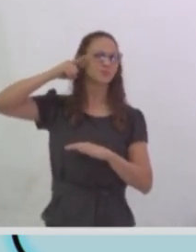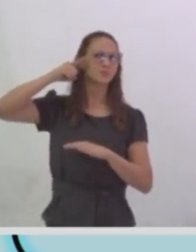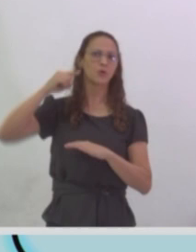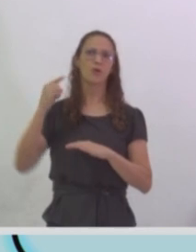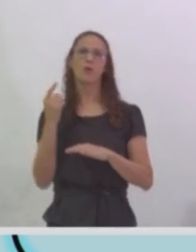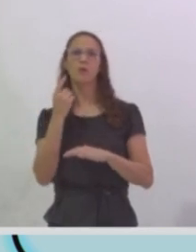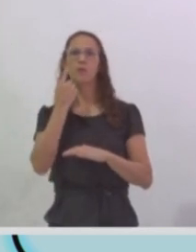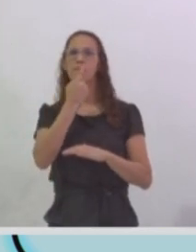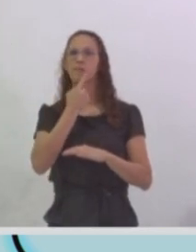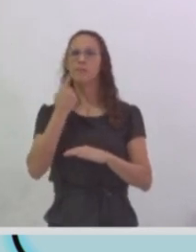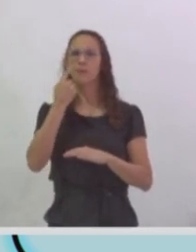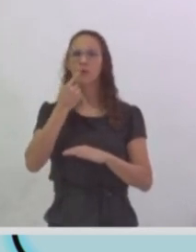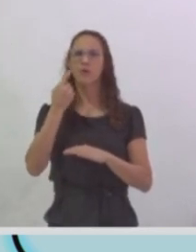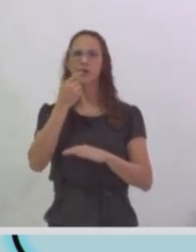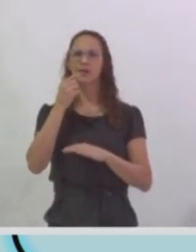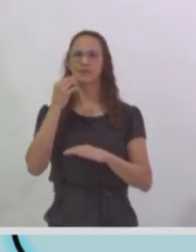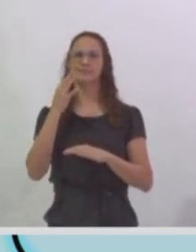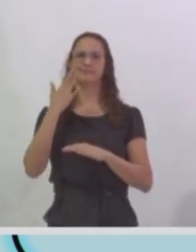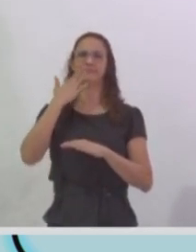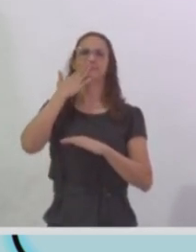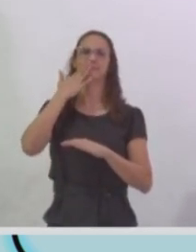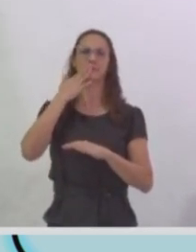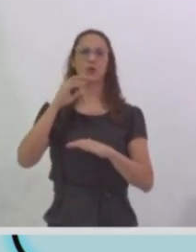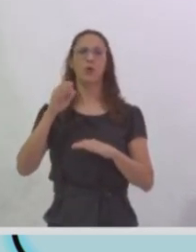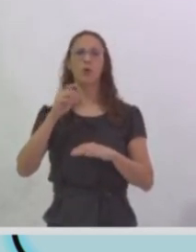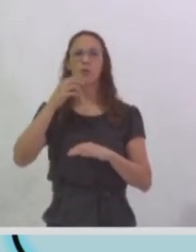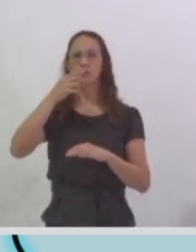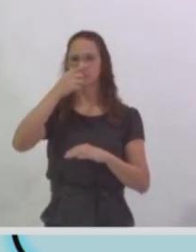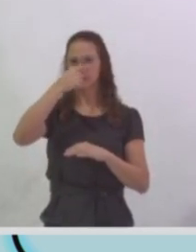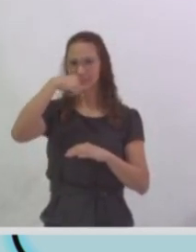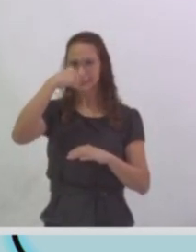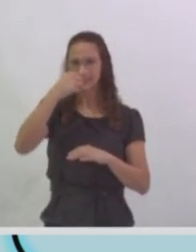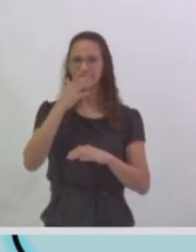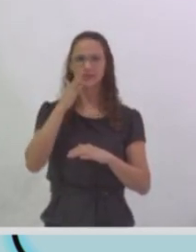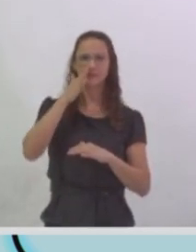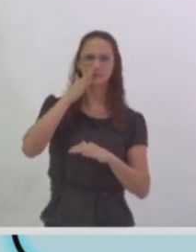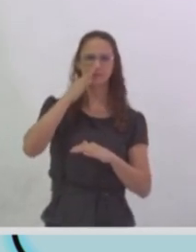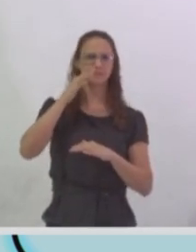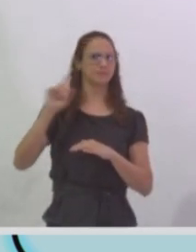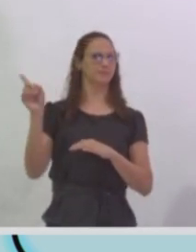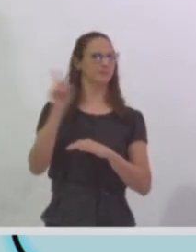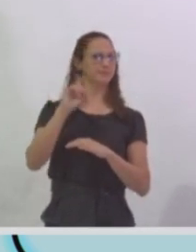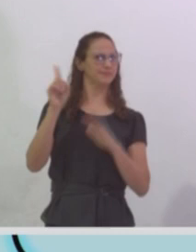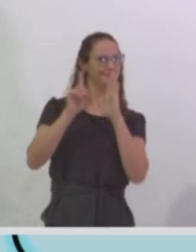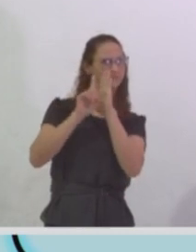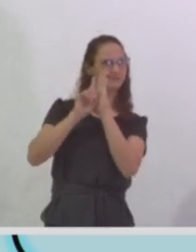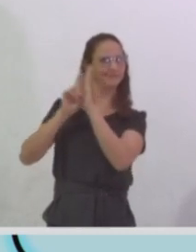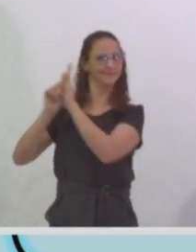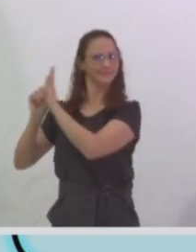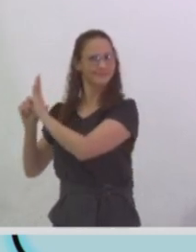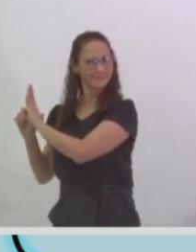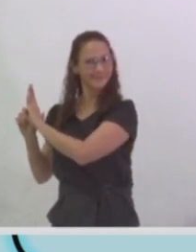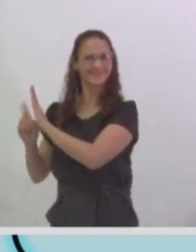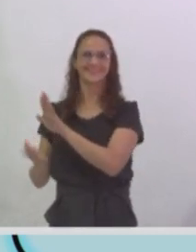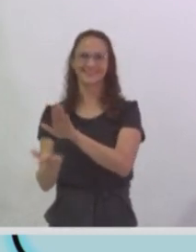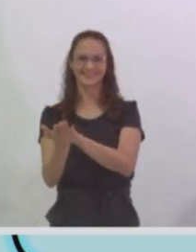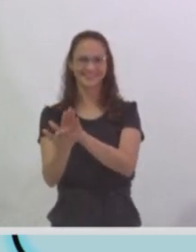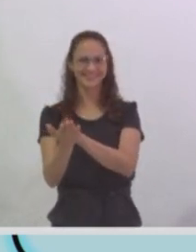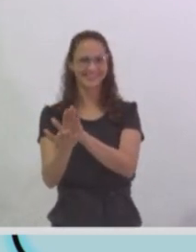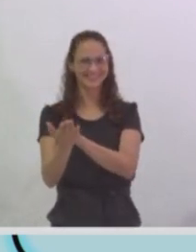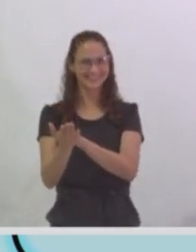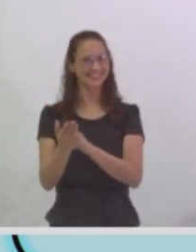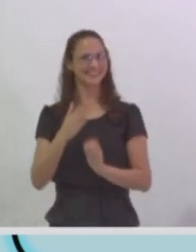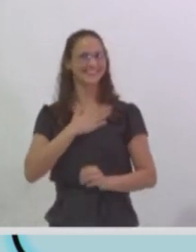e nariz. Assim você evita o contágio. Parabéns, estou sentindo aqui uma vibração boa de vocês aí nessa aula. Vamos